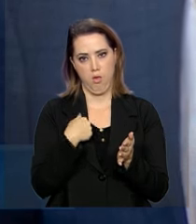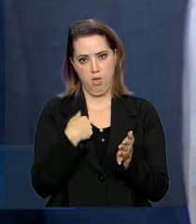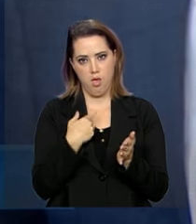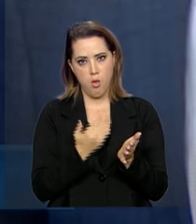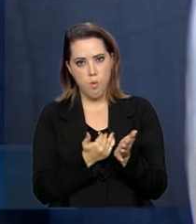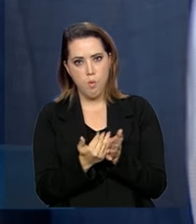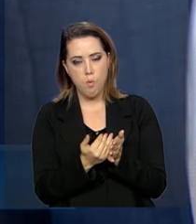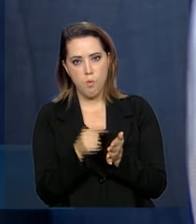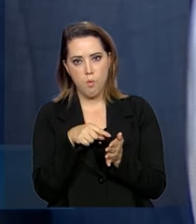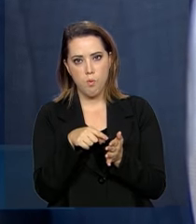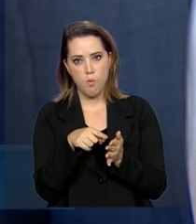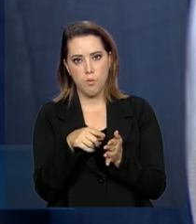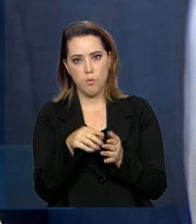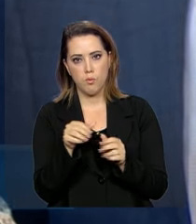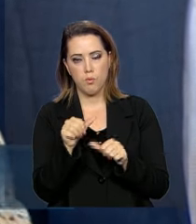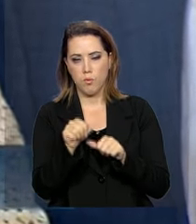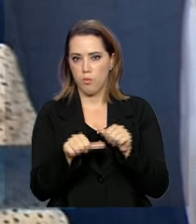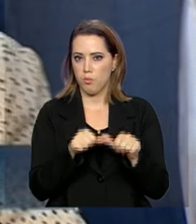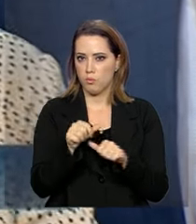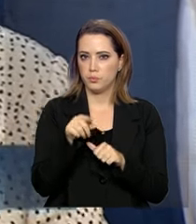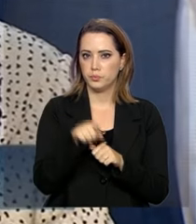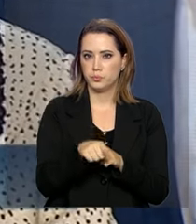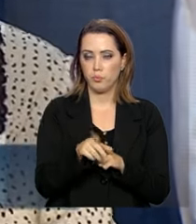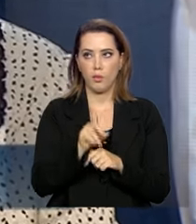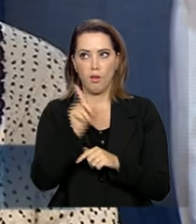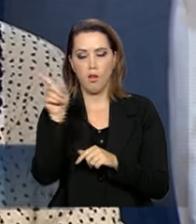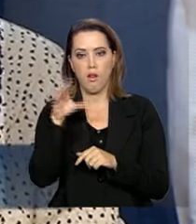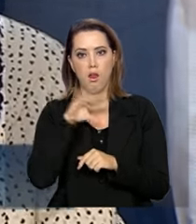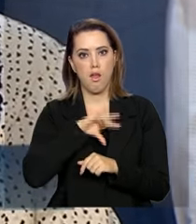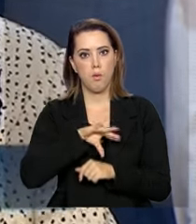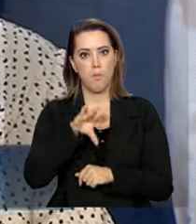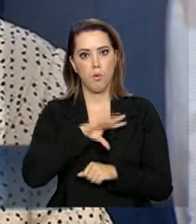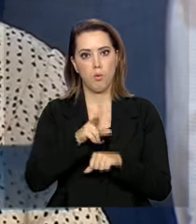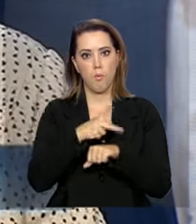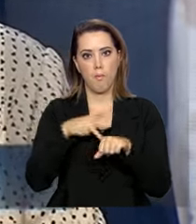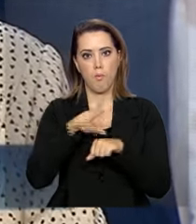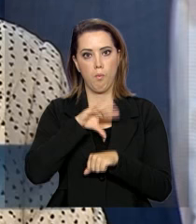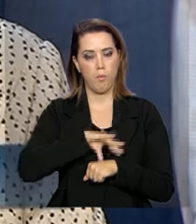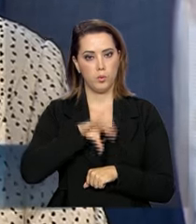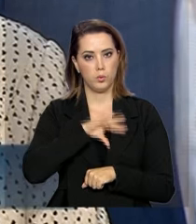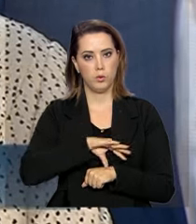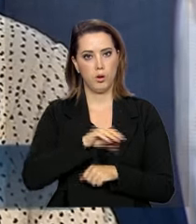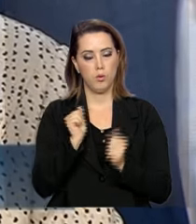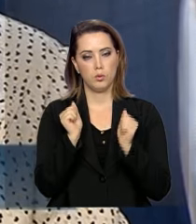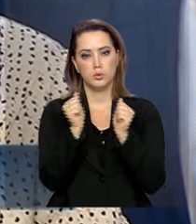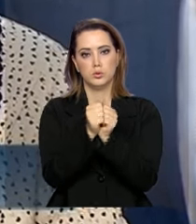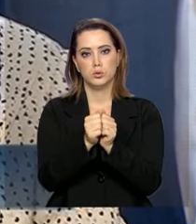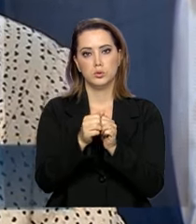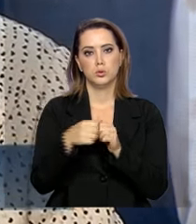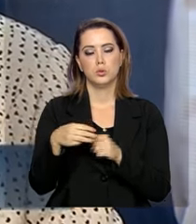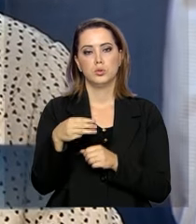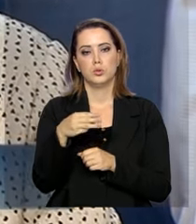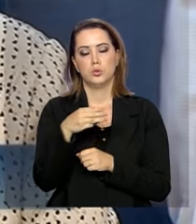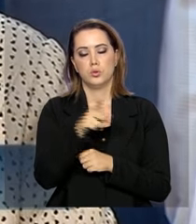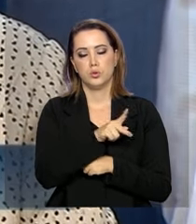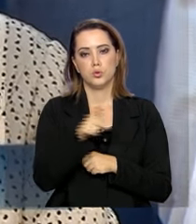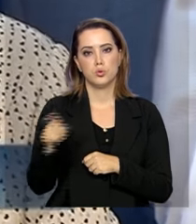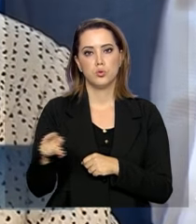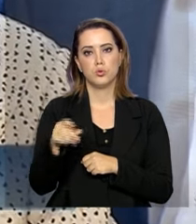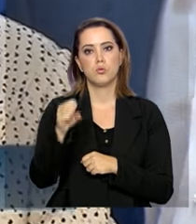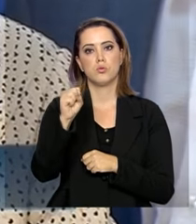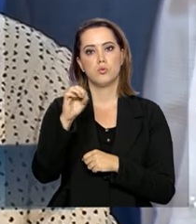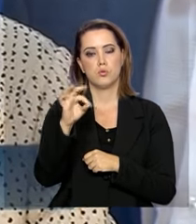mim, reunião realizada em Portugal, na cidade do Porto, com o presidente do Supremo Tribunal